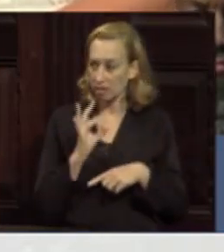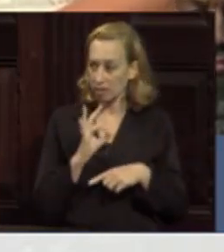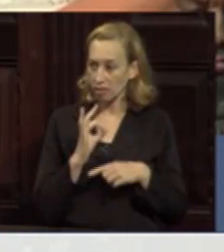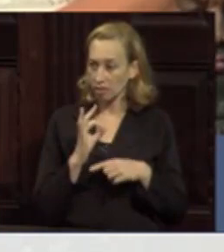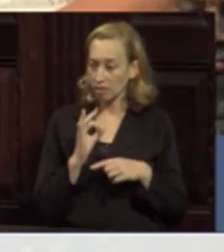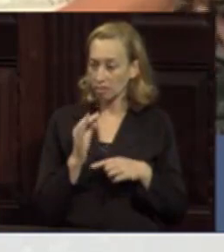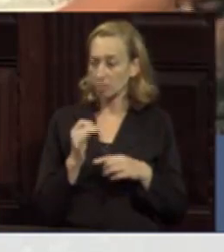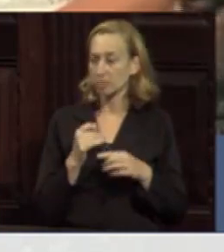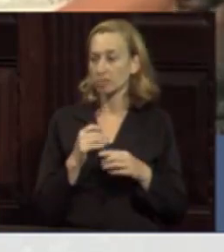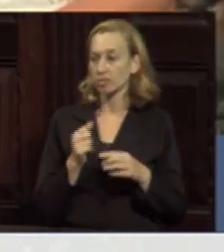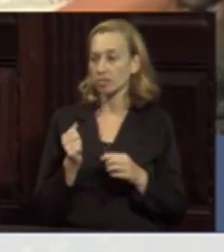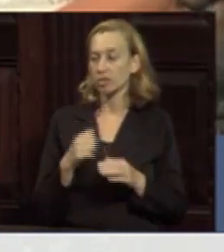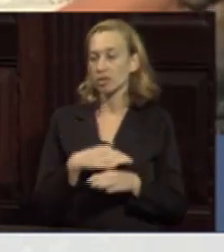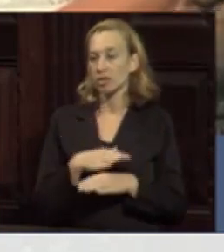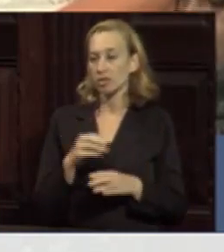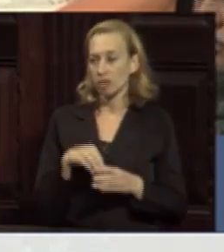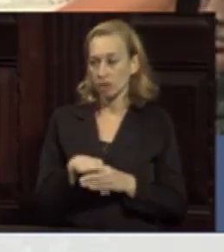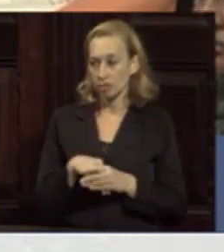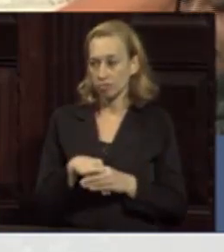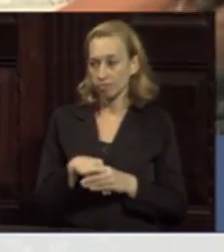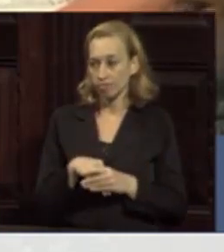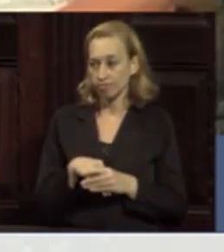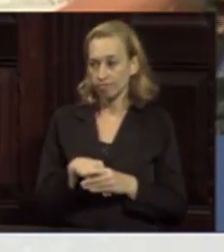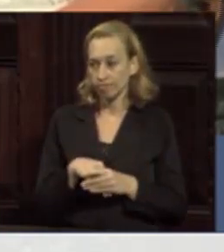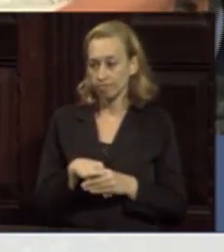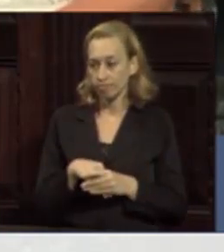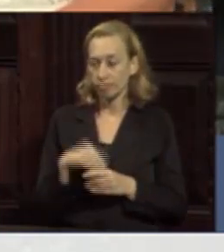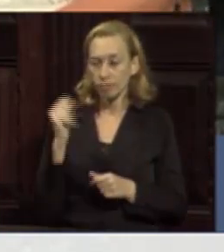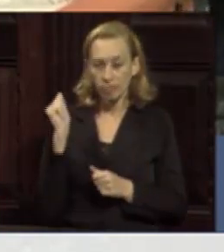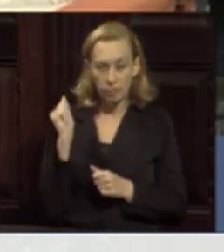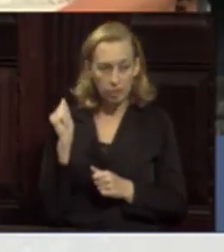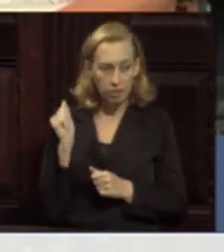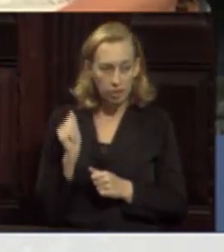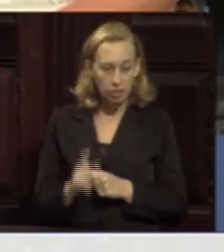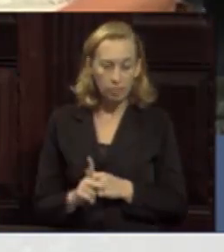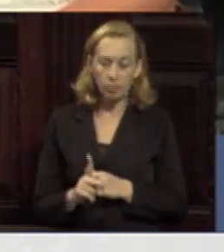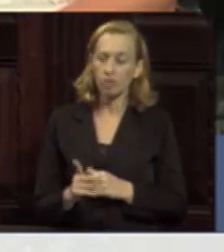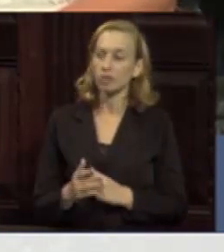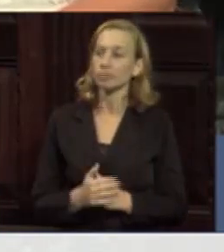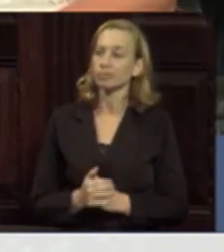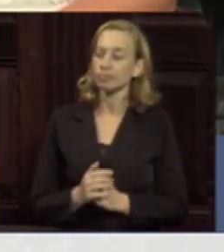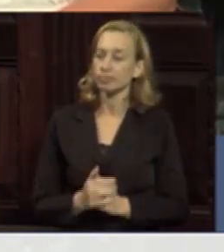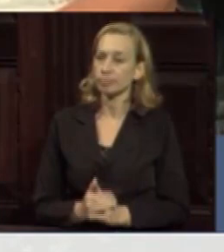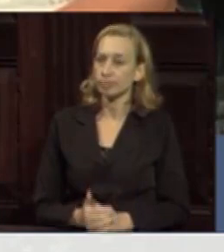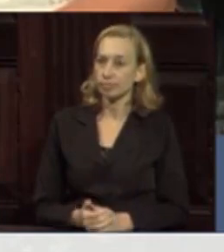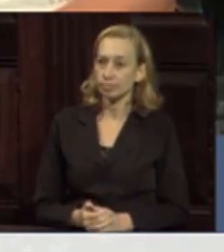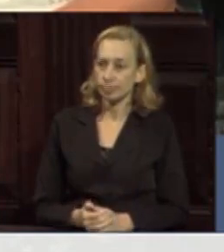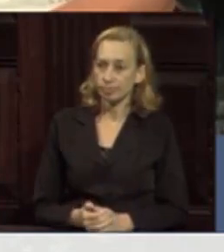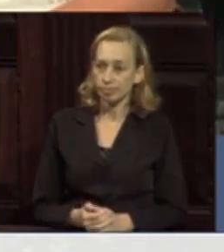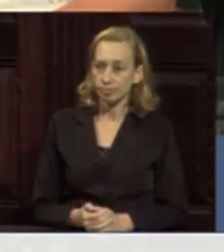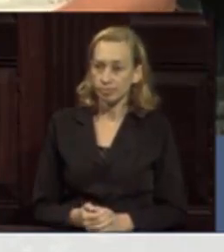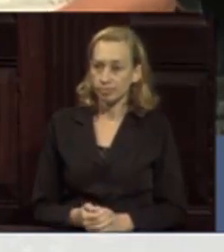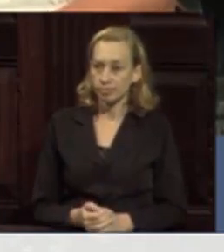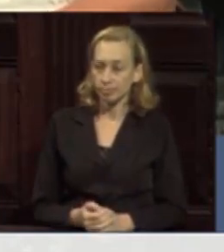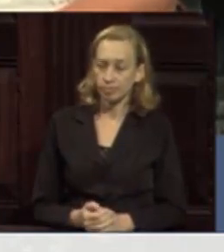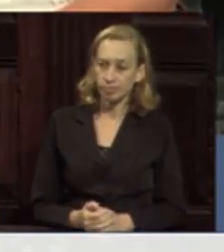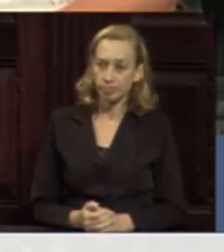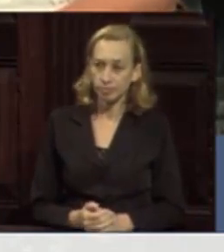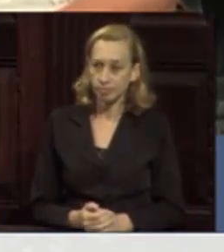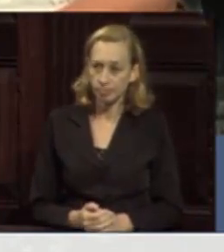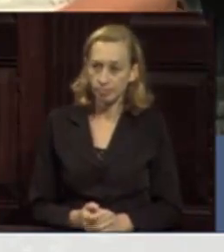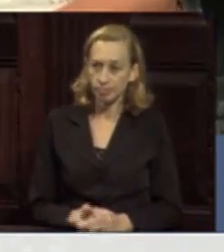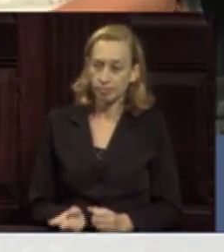presidência coloca em votação. Senhores que aprovam, permaneçam como estão. Aprovado em primeira, retorna